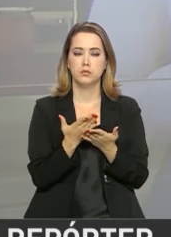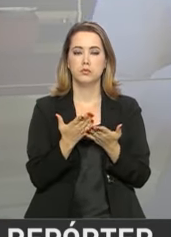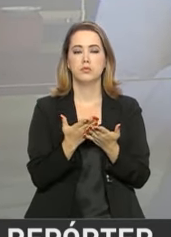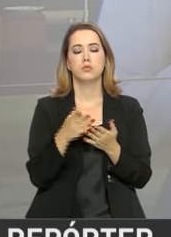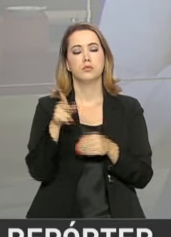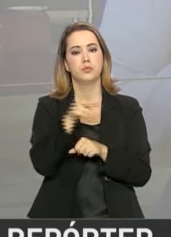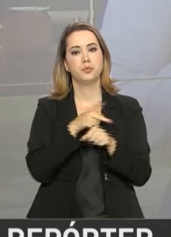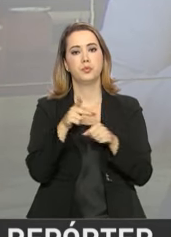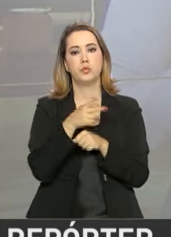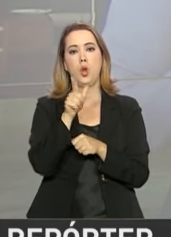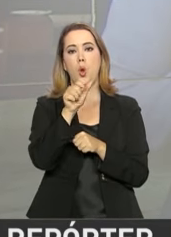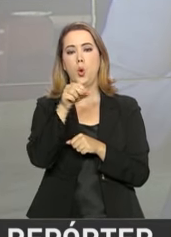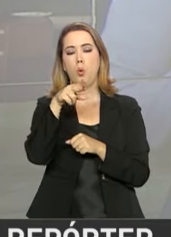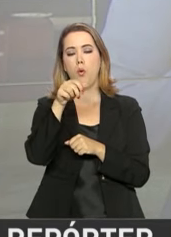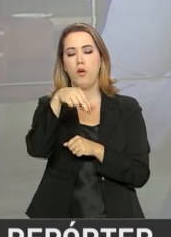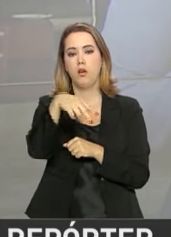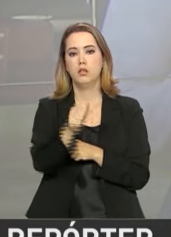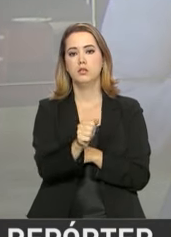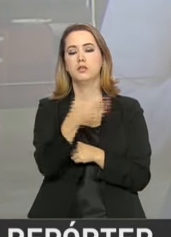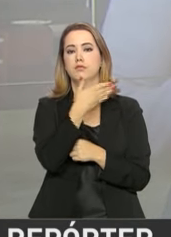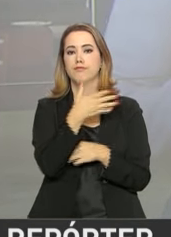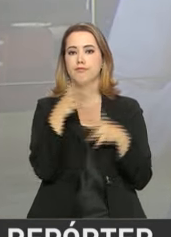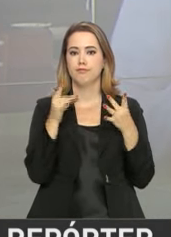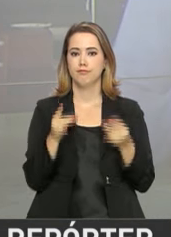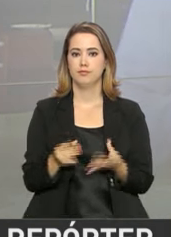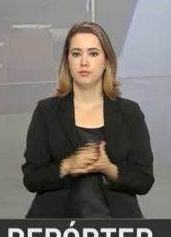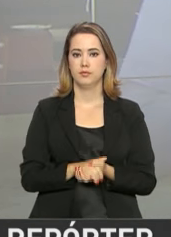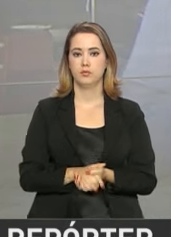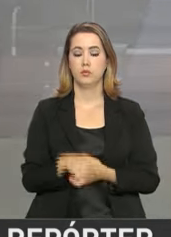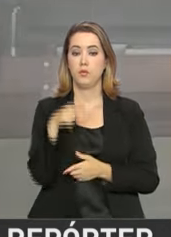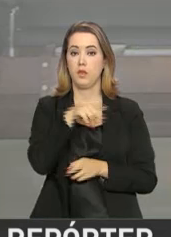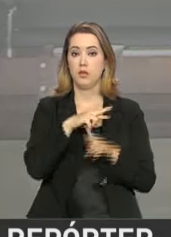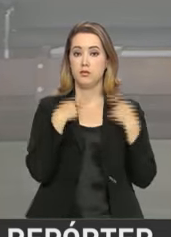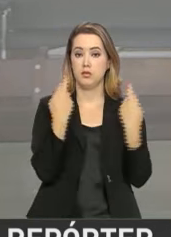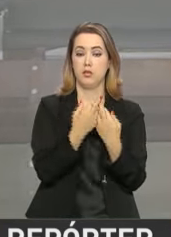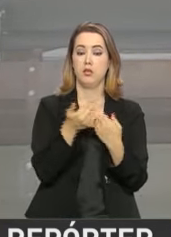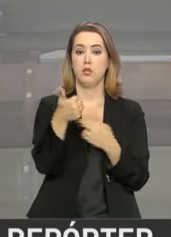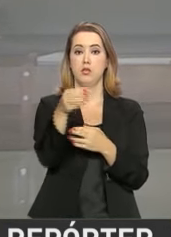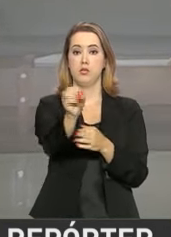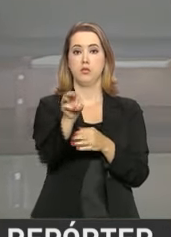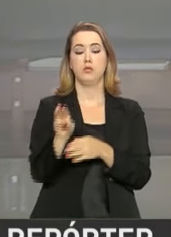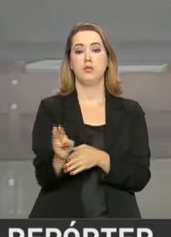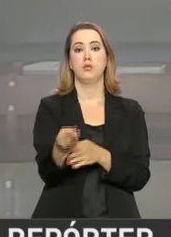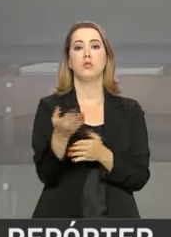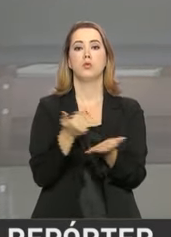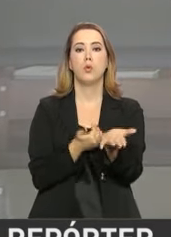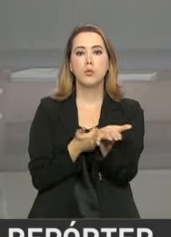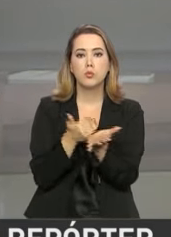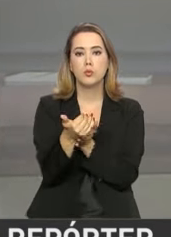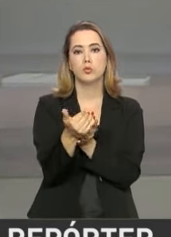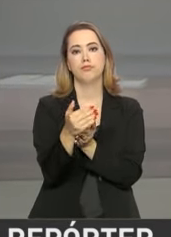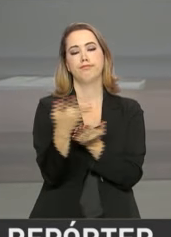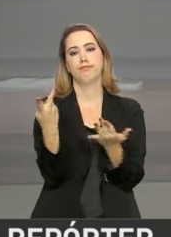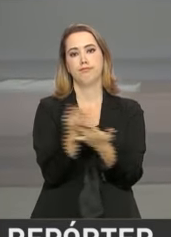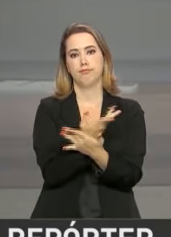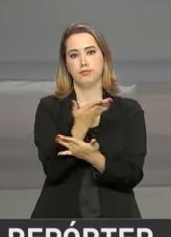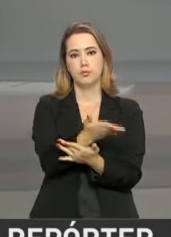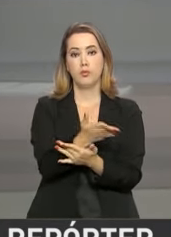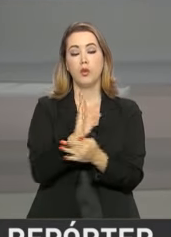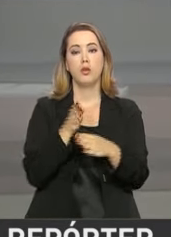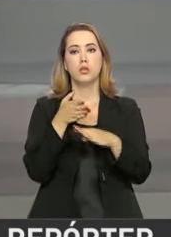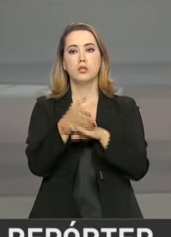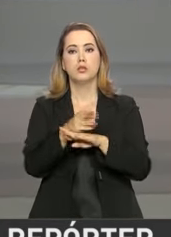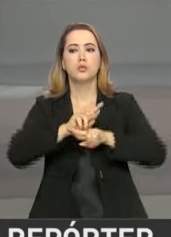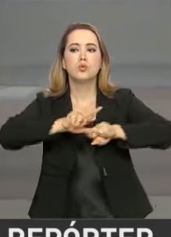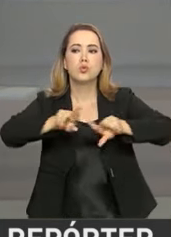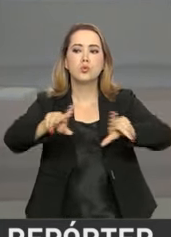informações pra gente. Olá, Luana. Olá, José Luiz. Essa reunião começou a cerca de 10 minutos e ainda está acontecendo. Participam dela